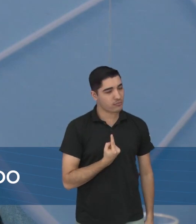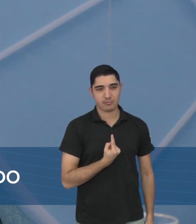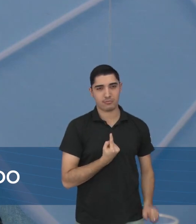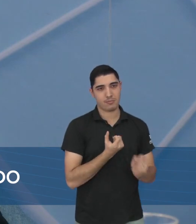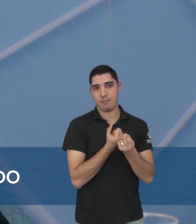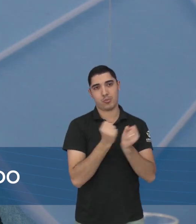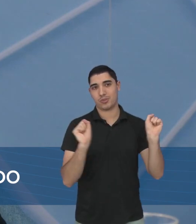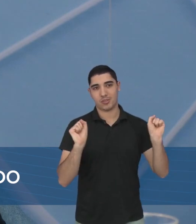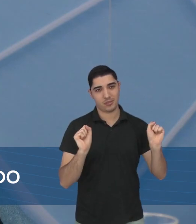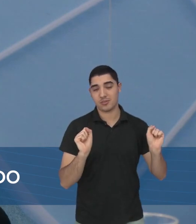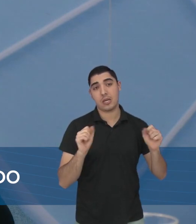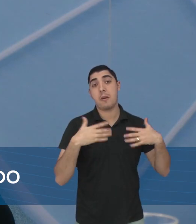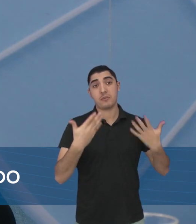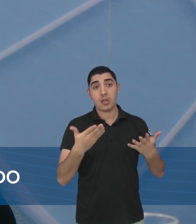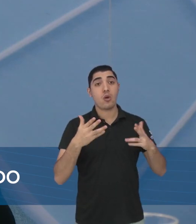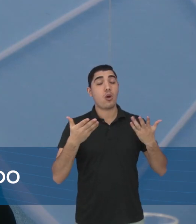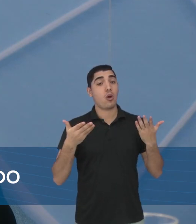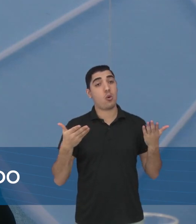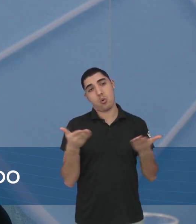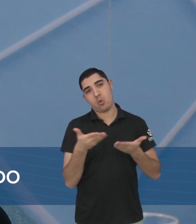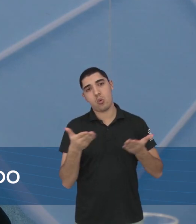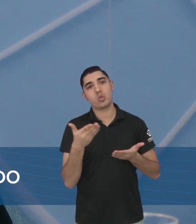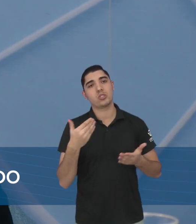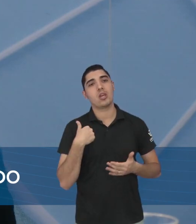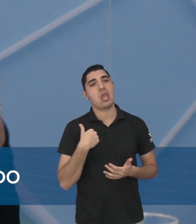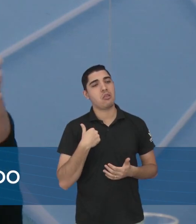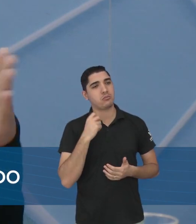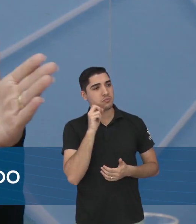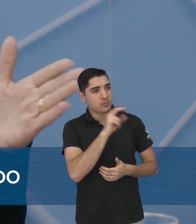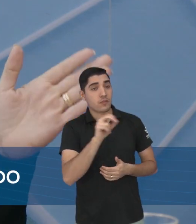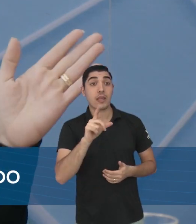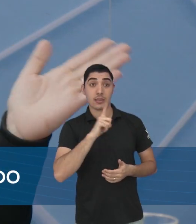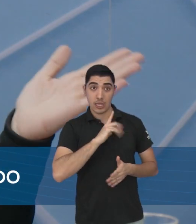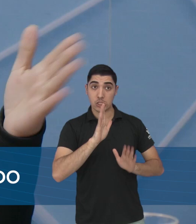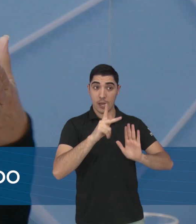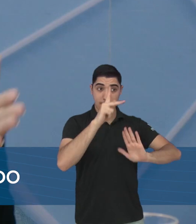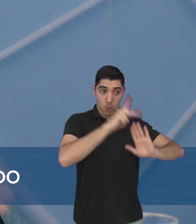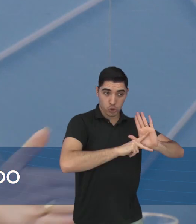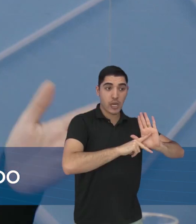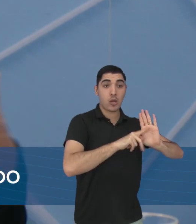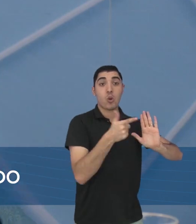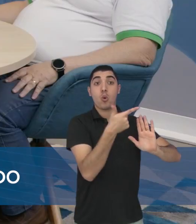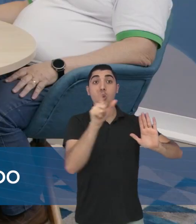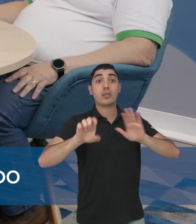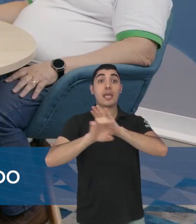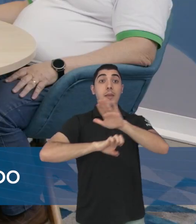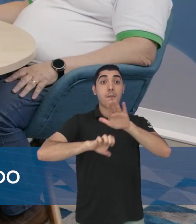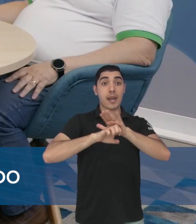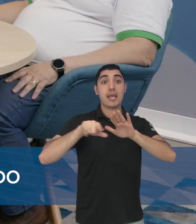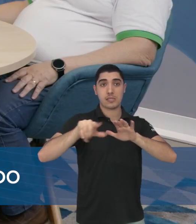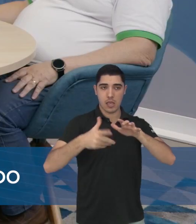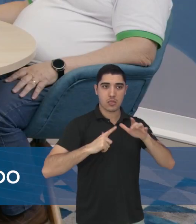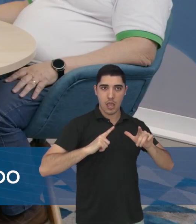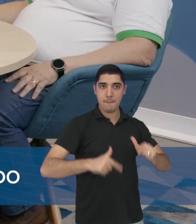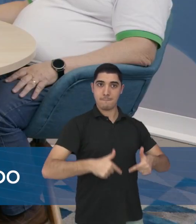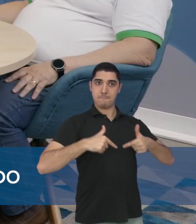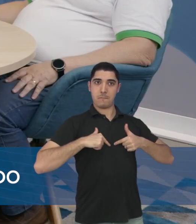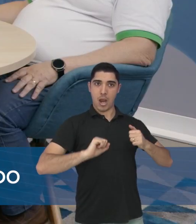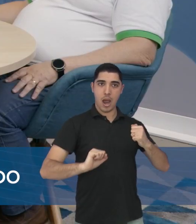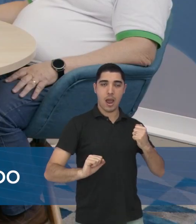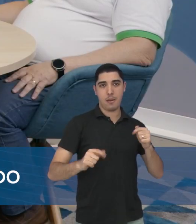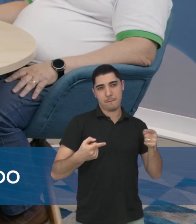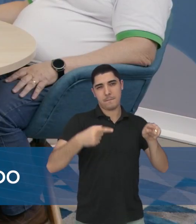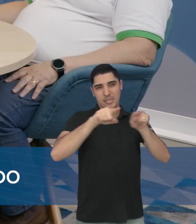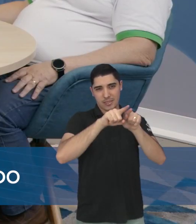impossível, né? Hoje nós, na instituição, a gente temos alguns projetos patrocinados por leis de incentivo, mas nós não